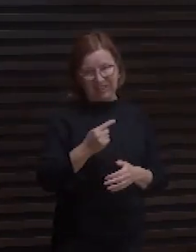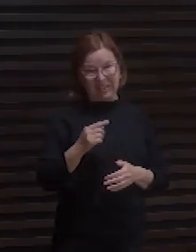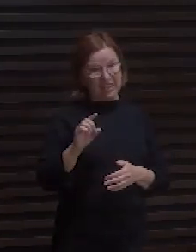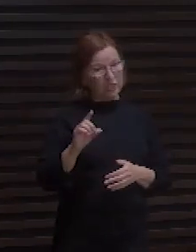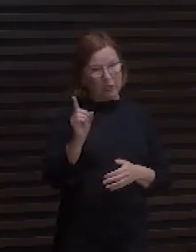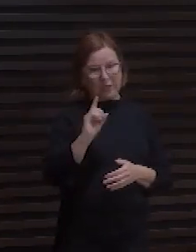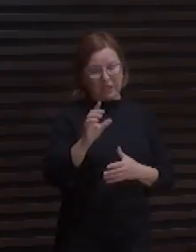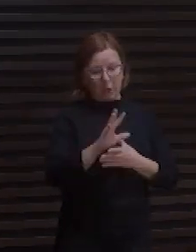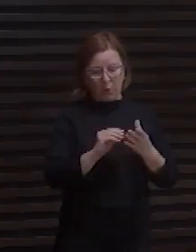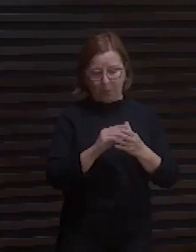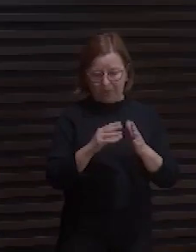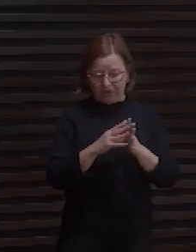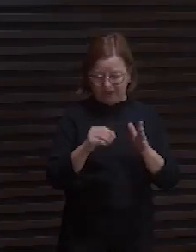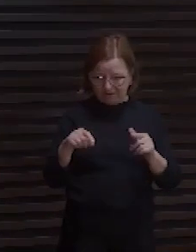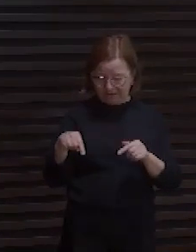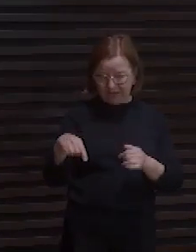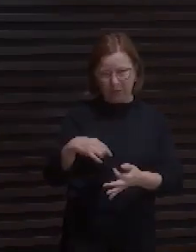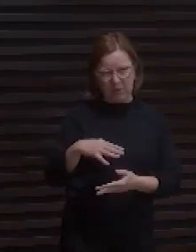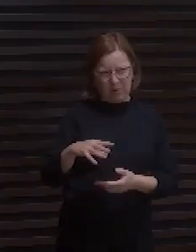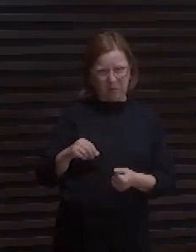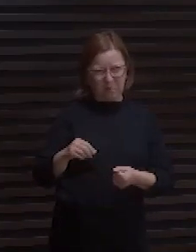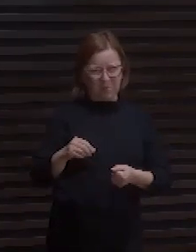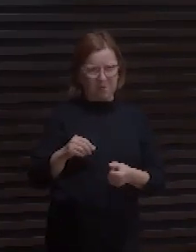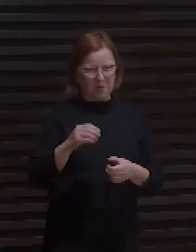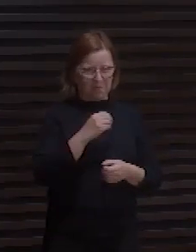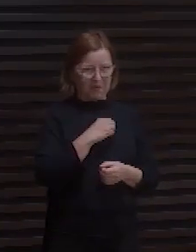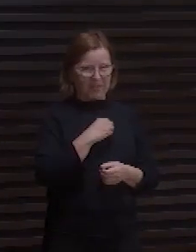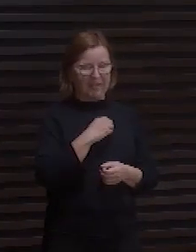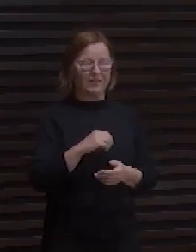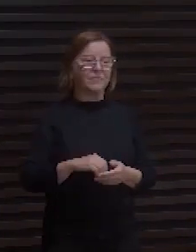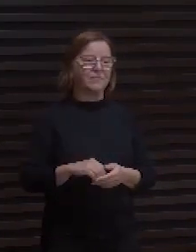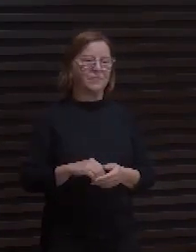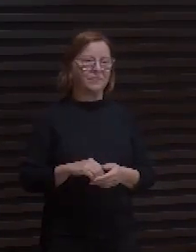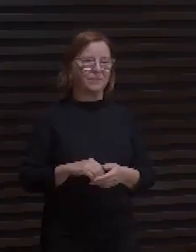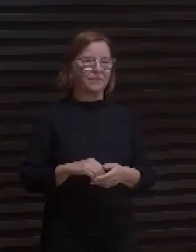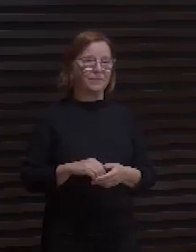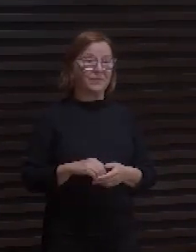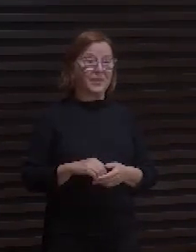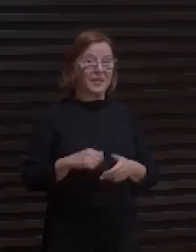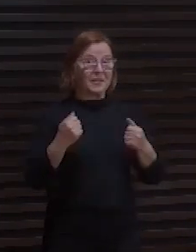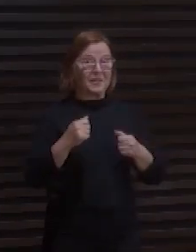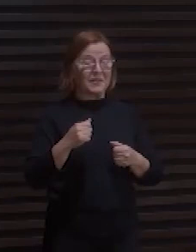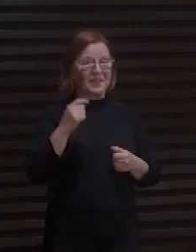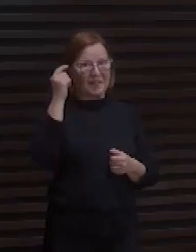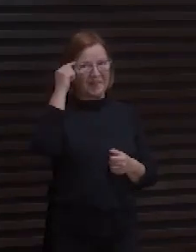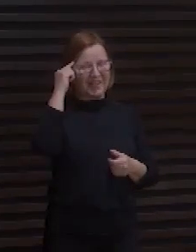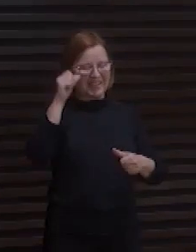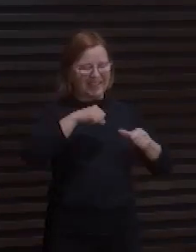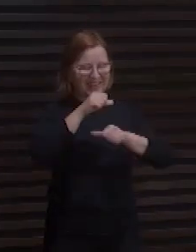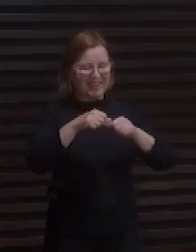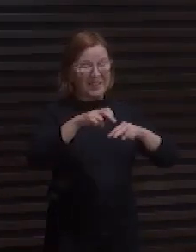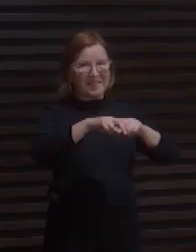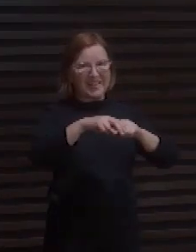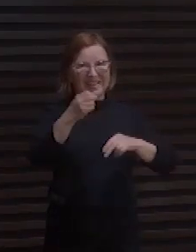com este mundo caído, com este aion, e termos as nossas mentes renovadas pela revelação da palavra de